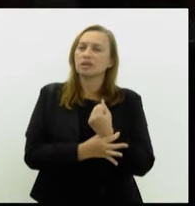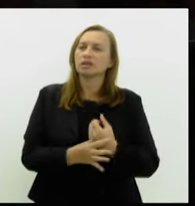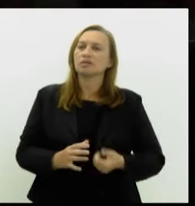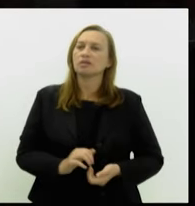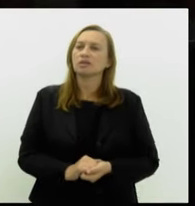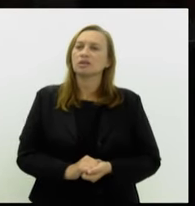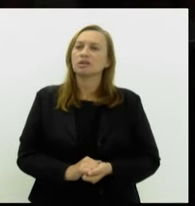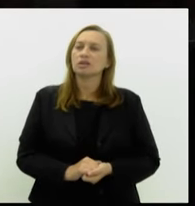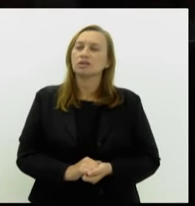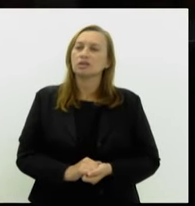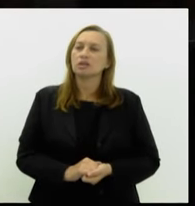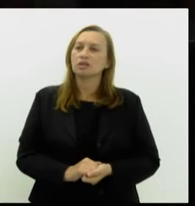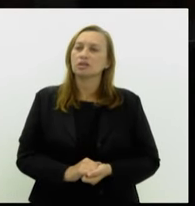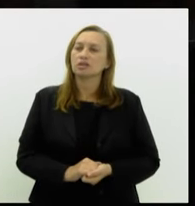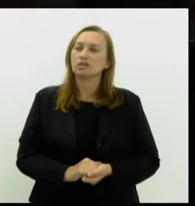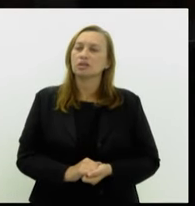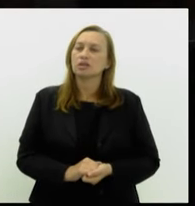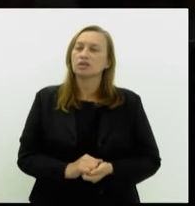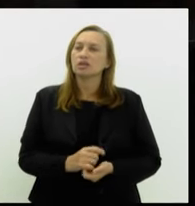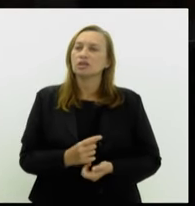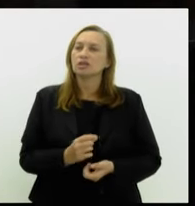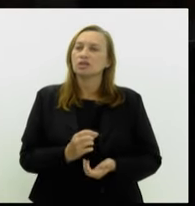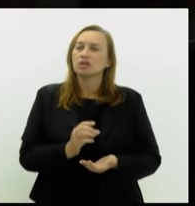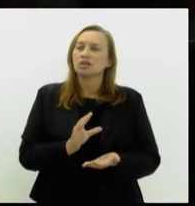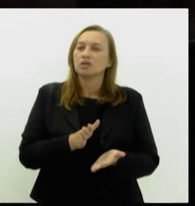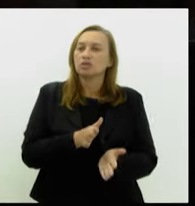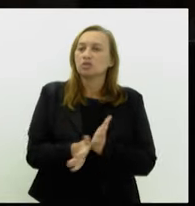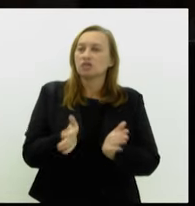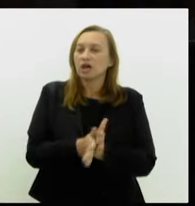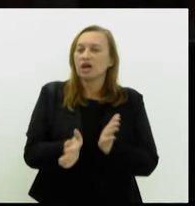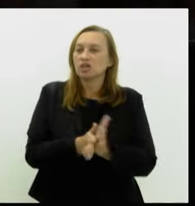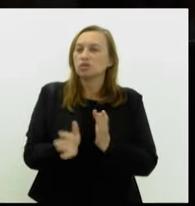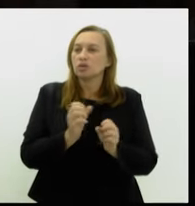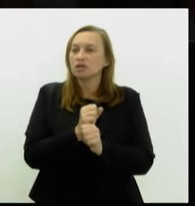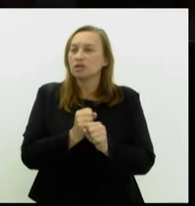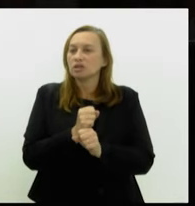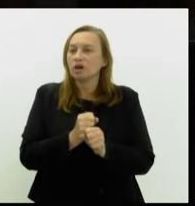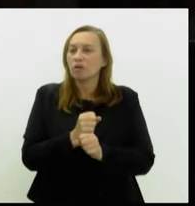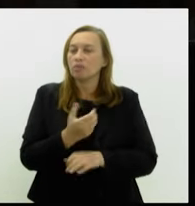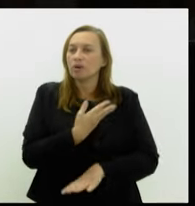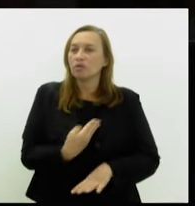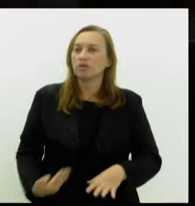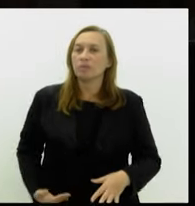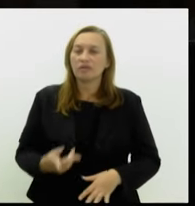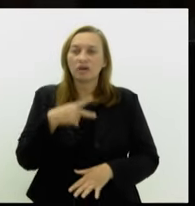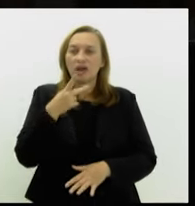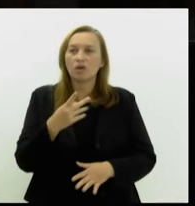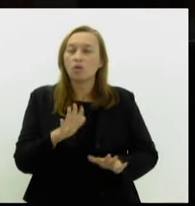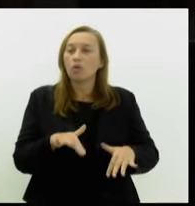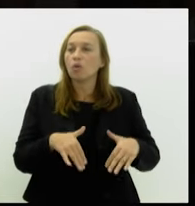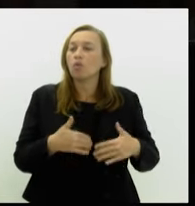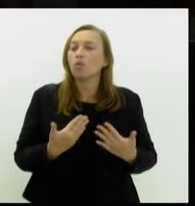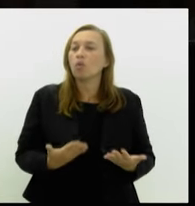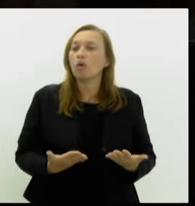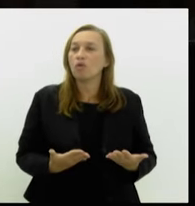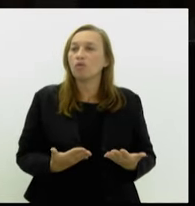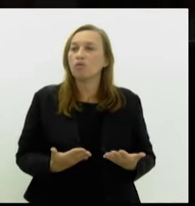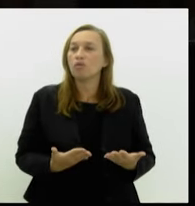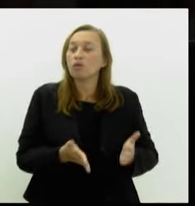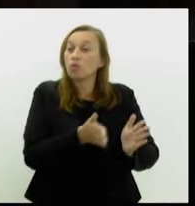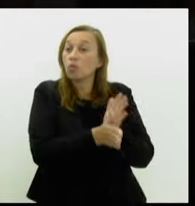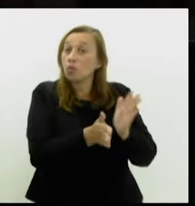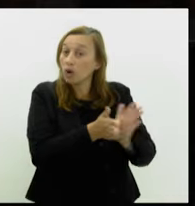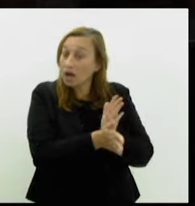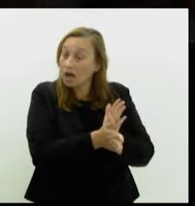de contas anuais pelo governo, para ele dizer qual foi o enfrentamento que ele fez